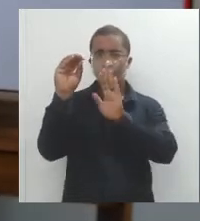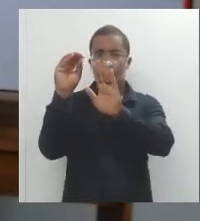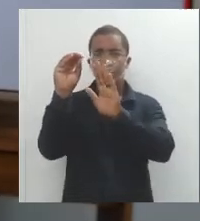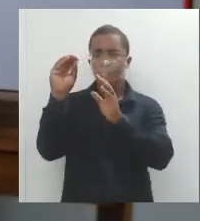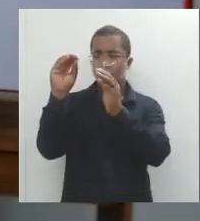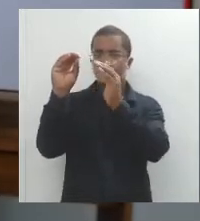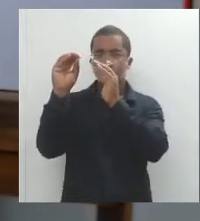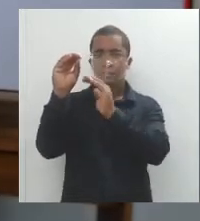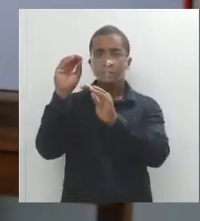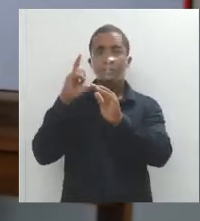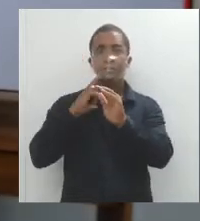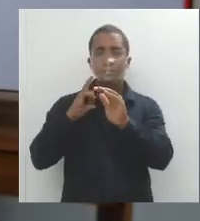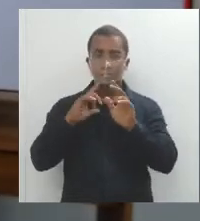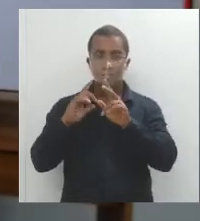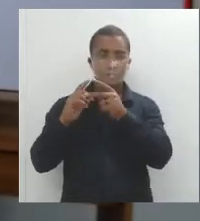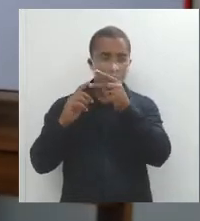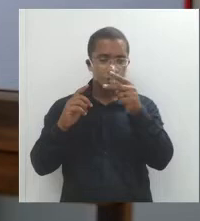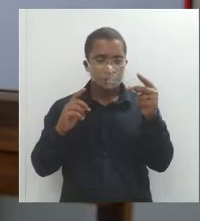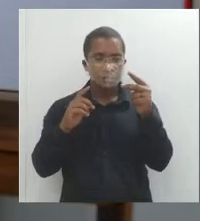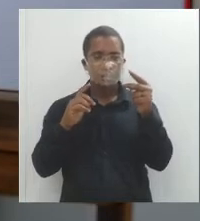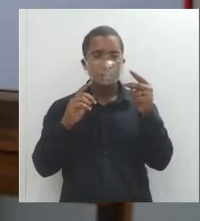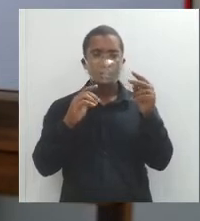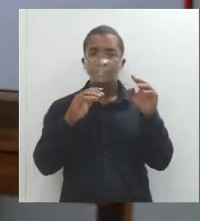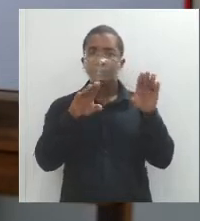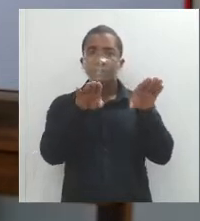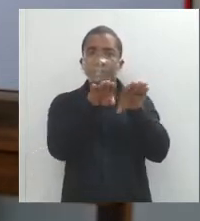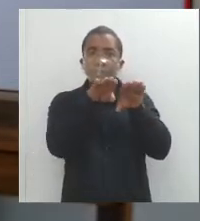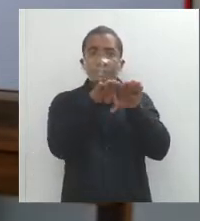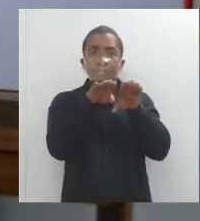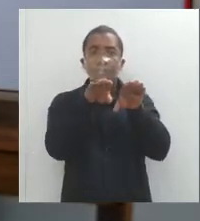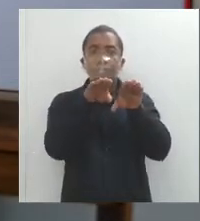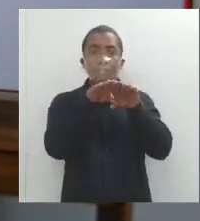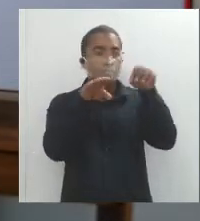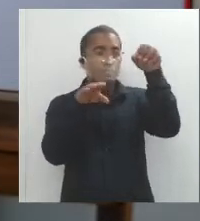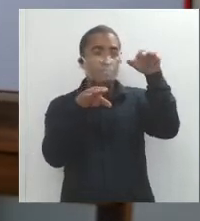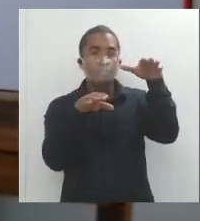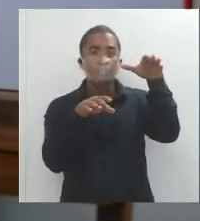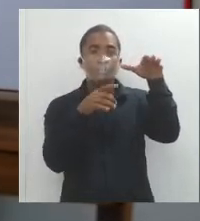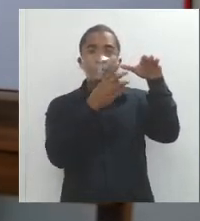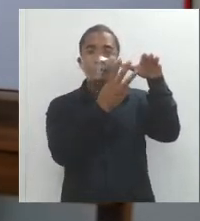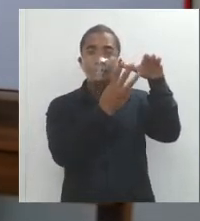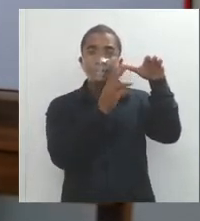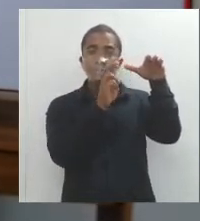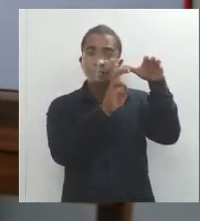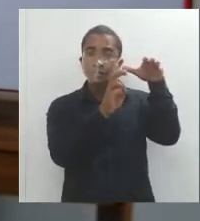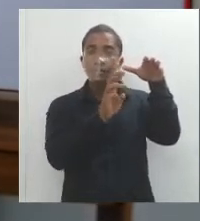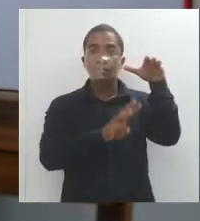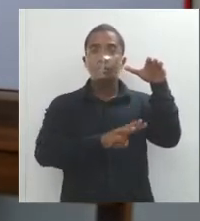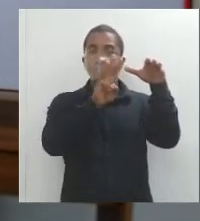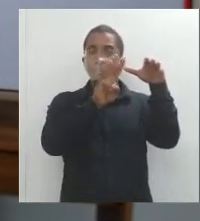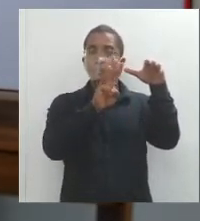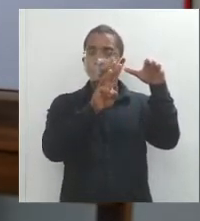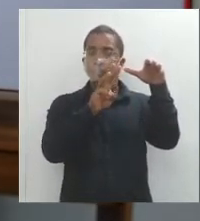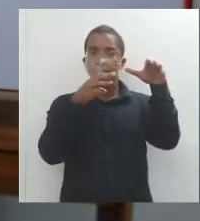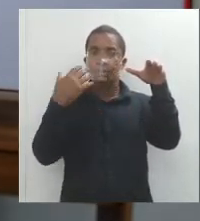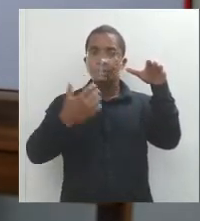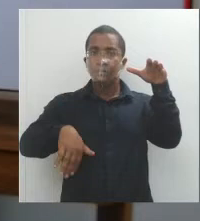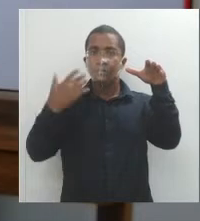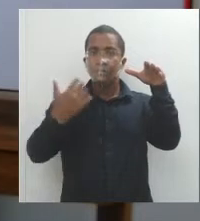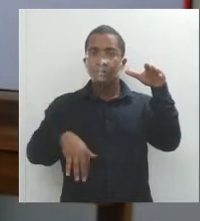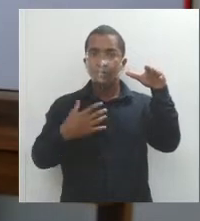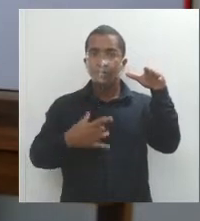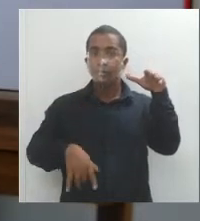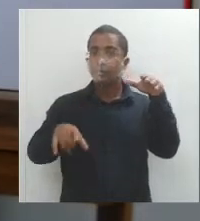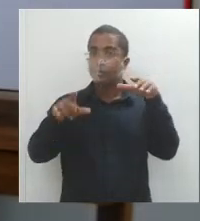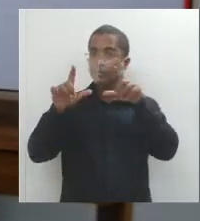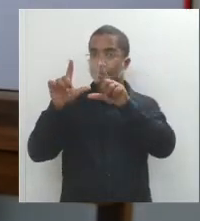ó, que ela equivale a uma lâmpada de 35 watts. Então, ó, o